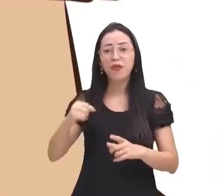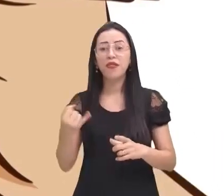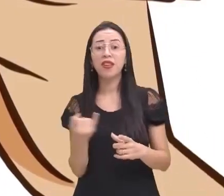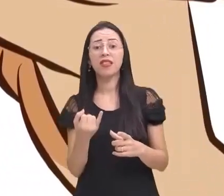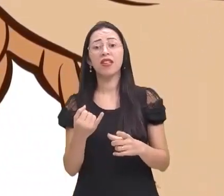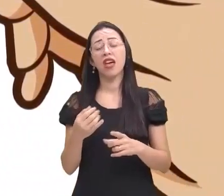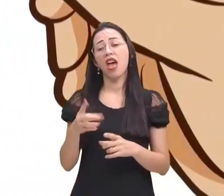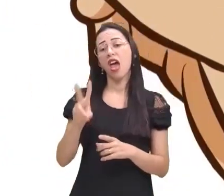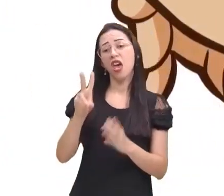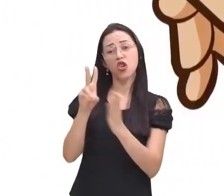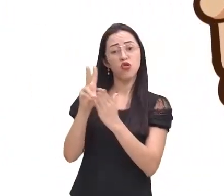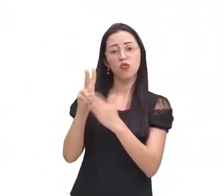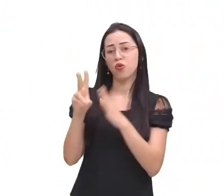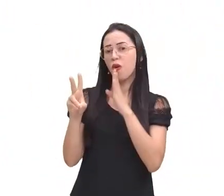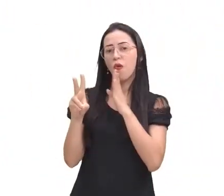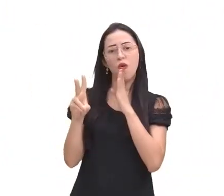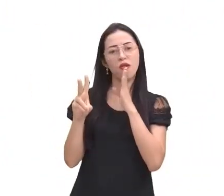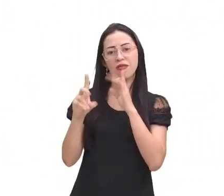próxima viagem conhecerei.